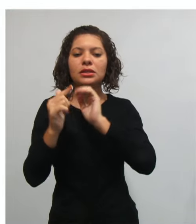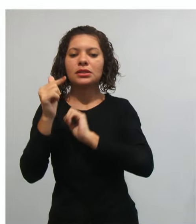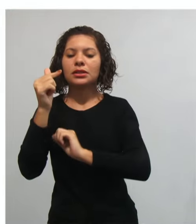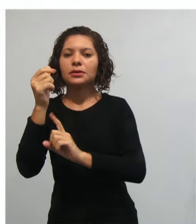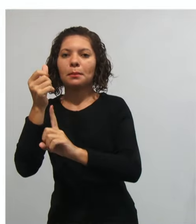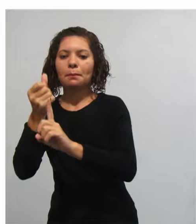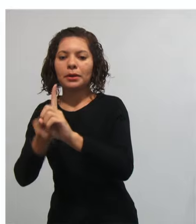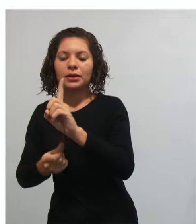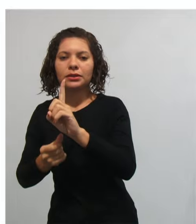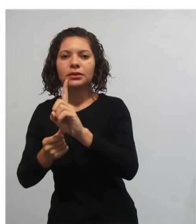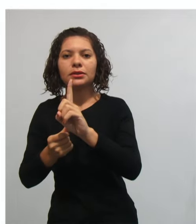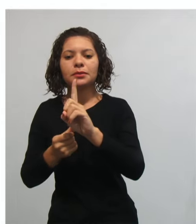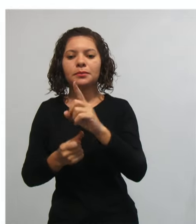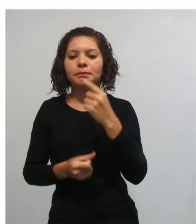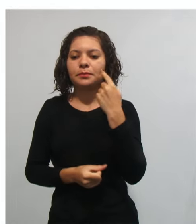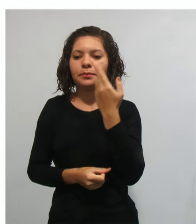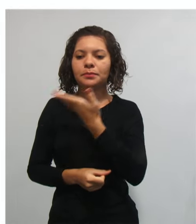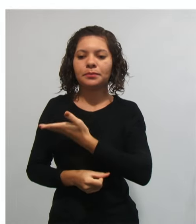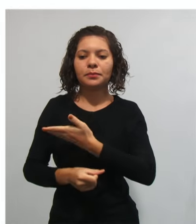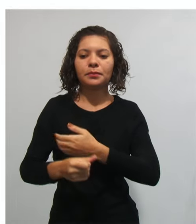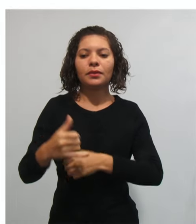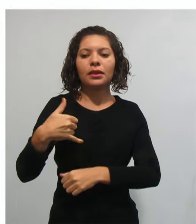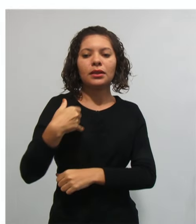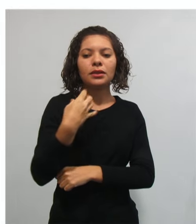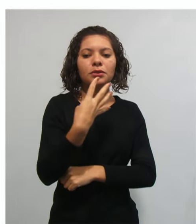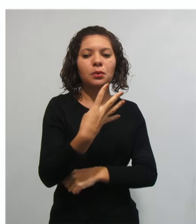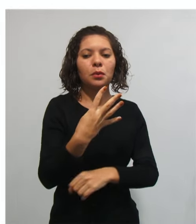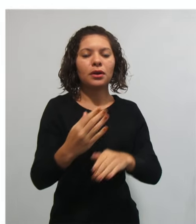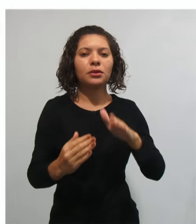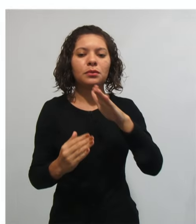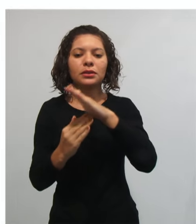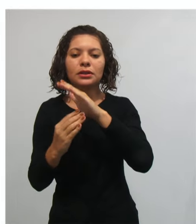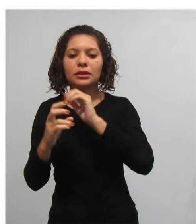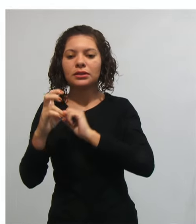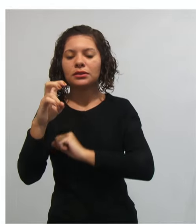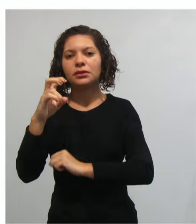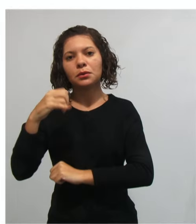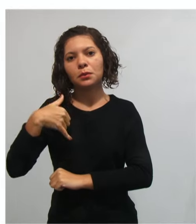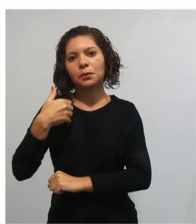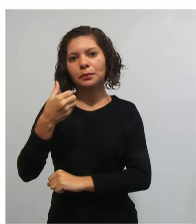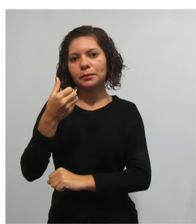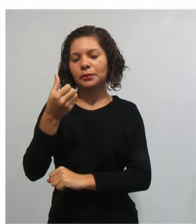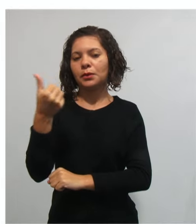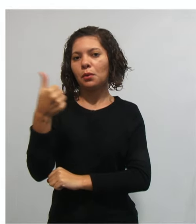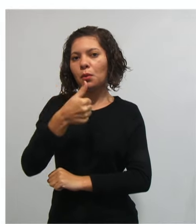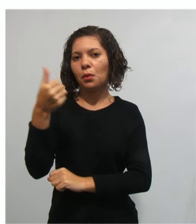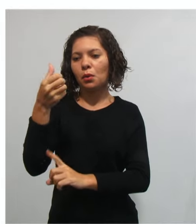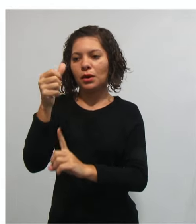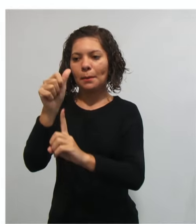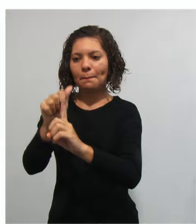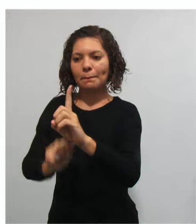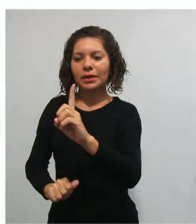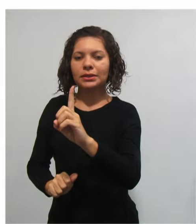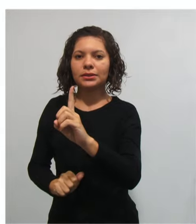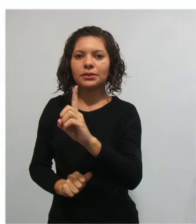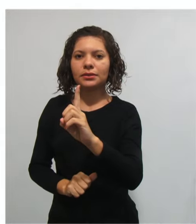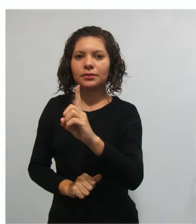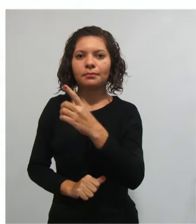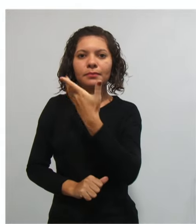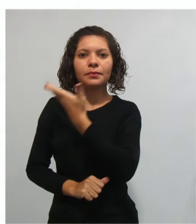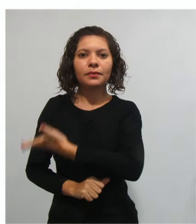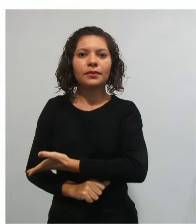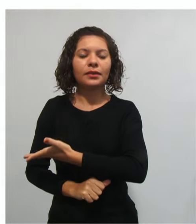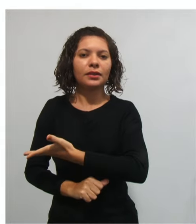outra de 4 anos a 5 anos e 11 meses então neste campo de